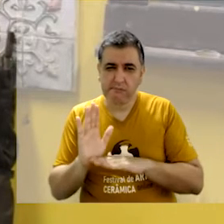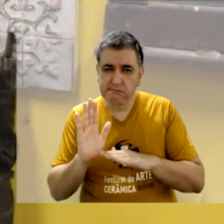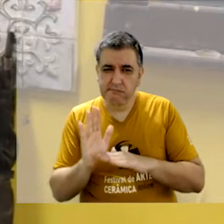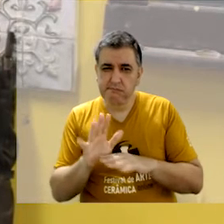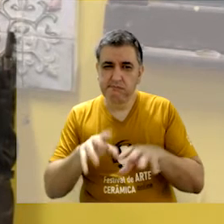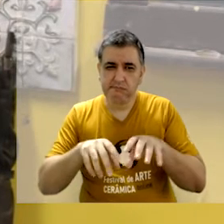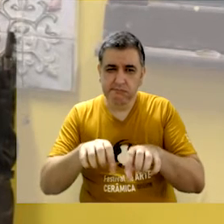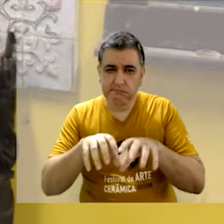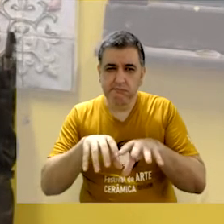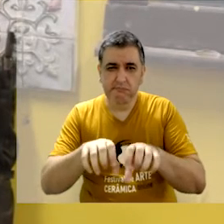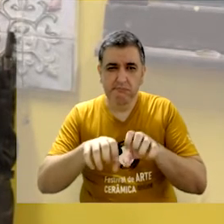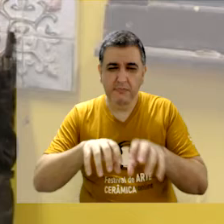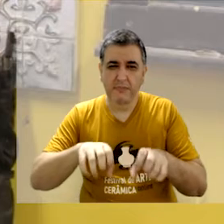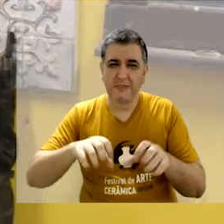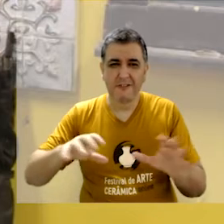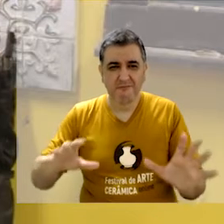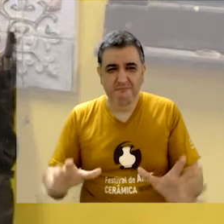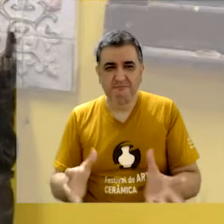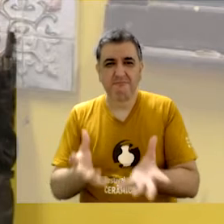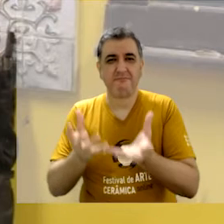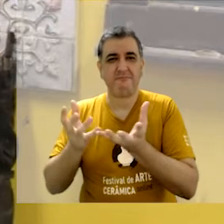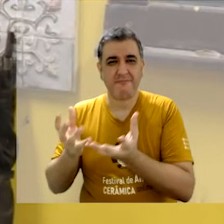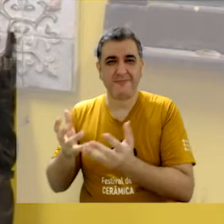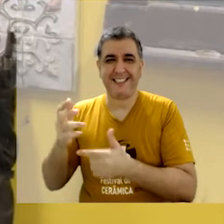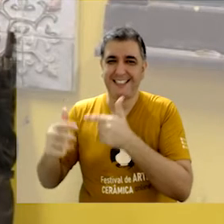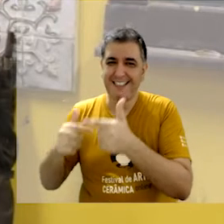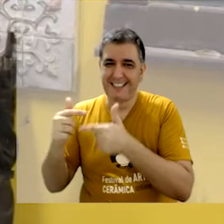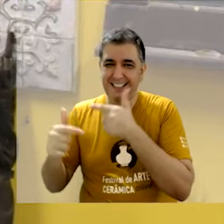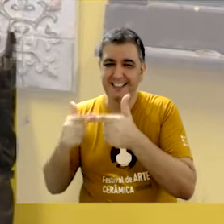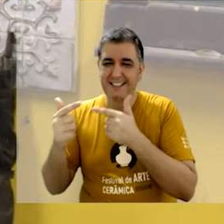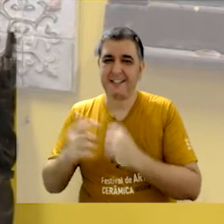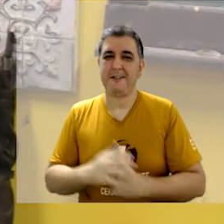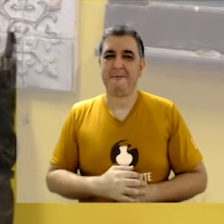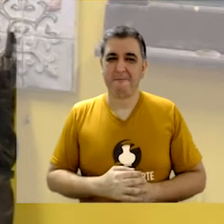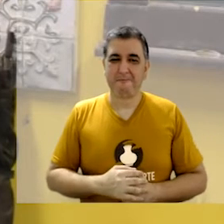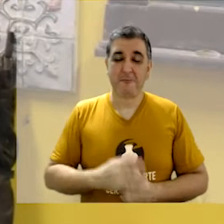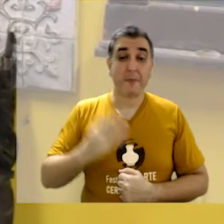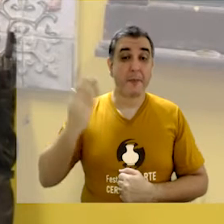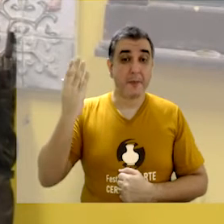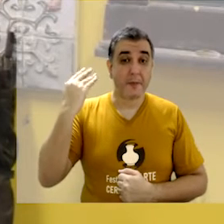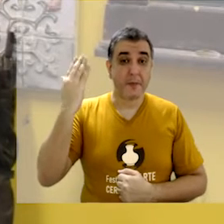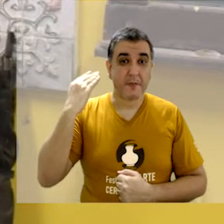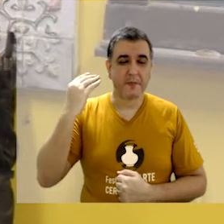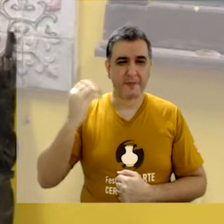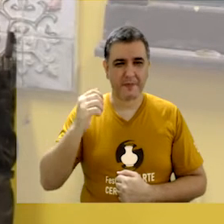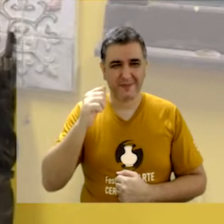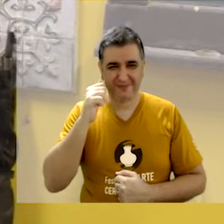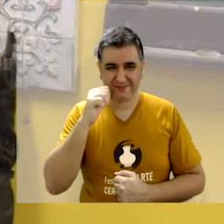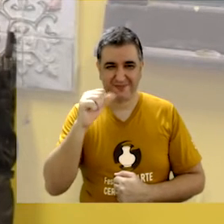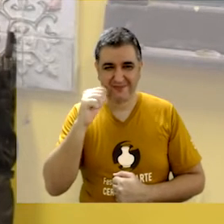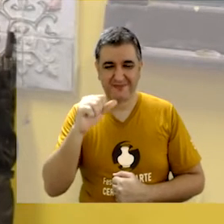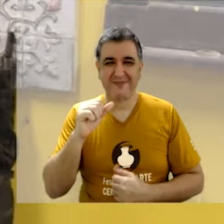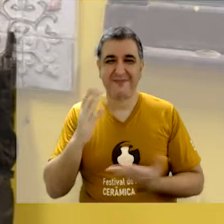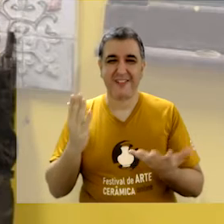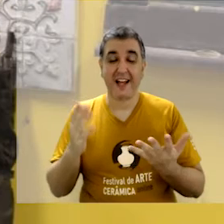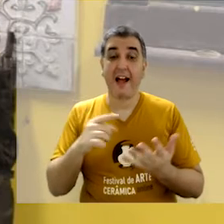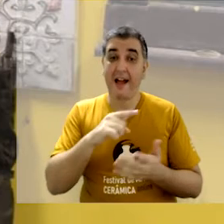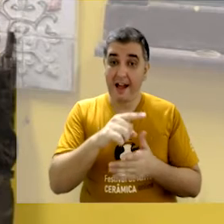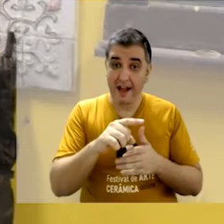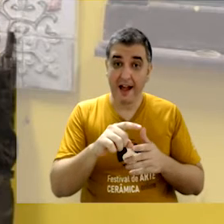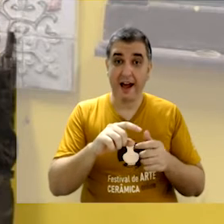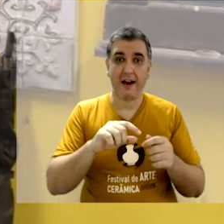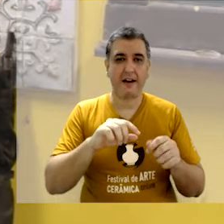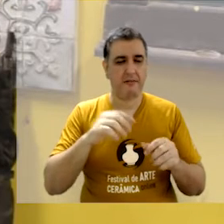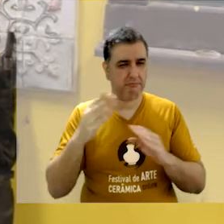argila. Então nessa época as mulheres lavavam roupa na beira do rio. Então a minha mãe descia lá com as vizinhas para lavar